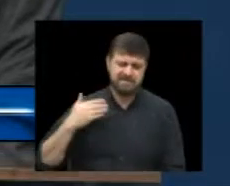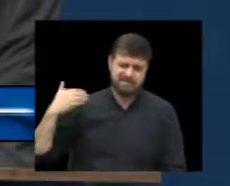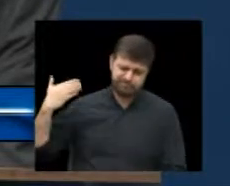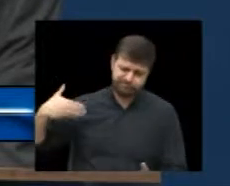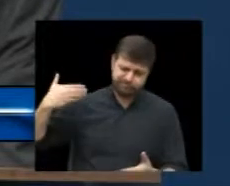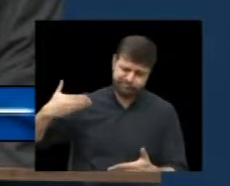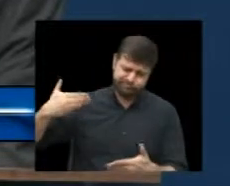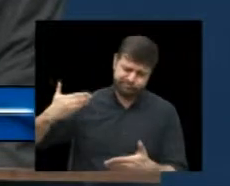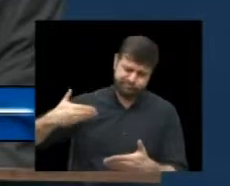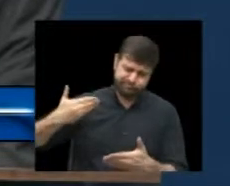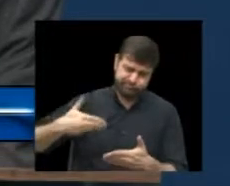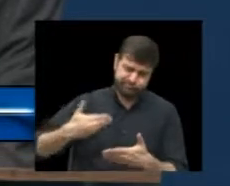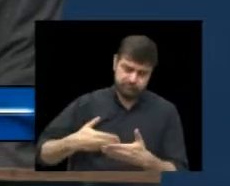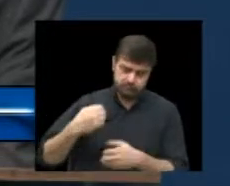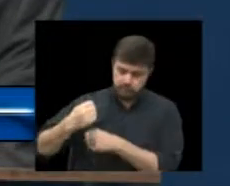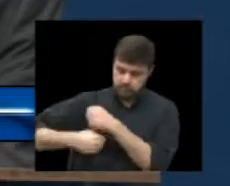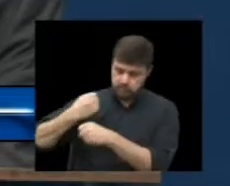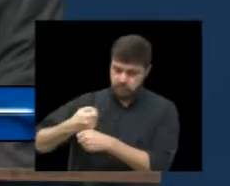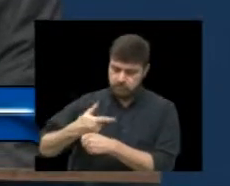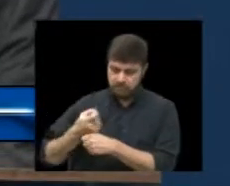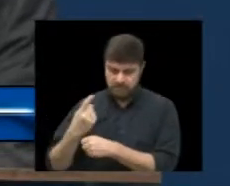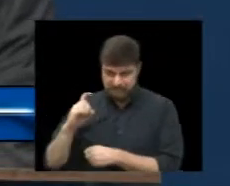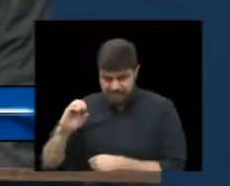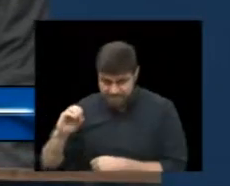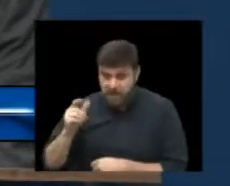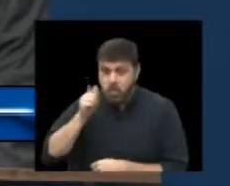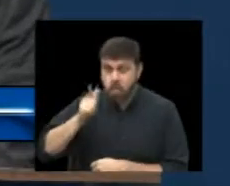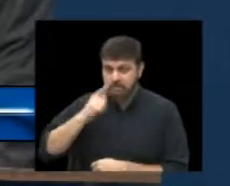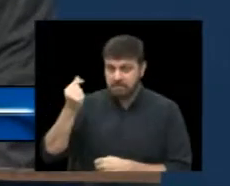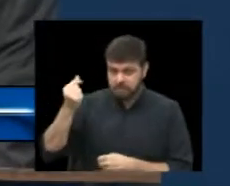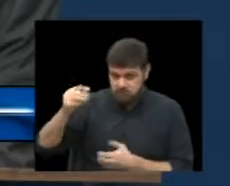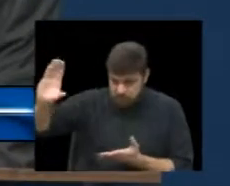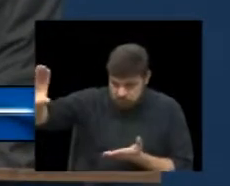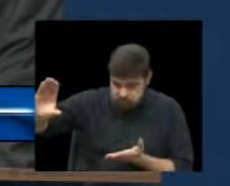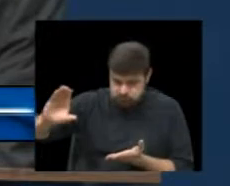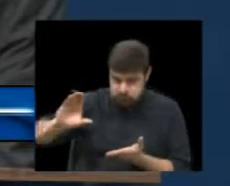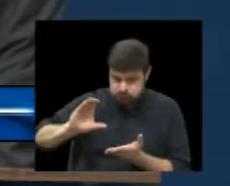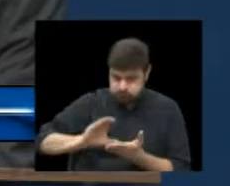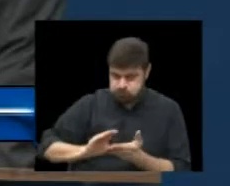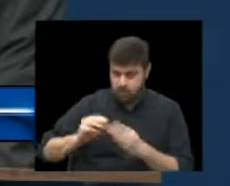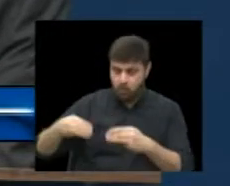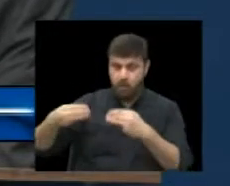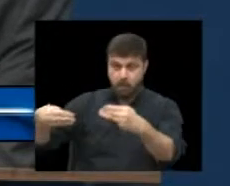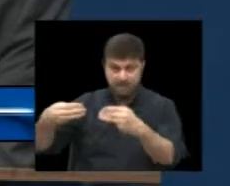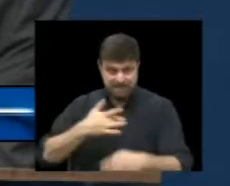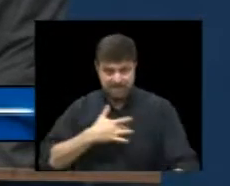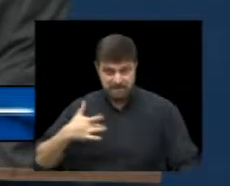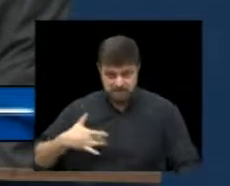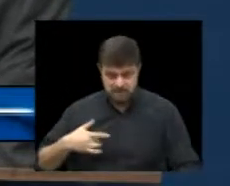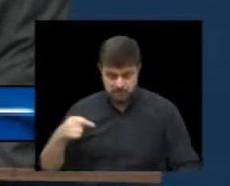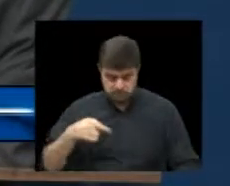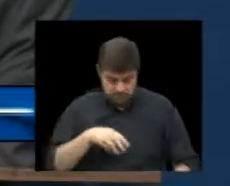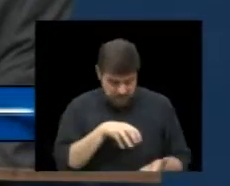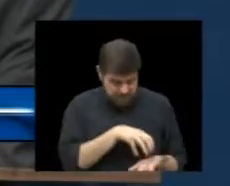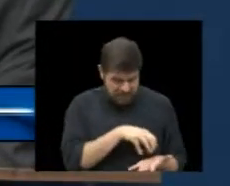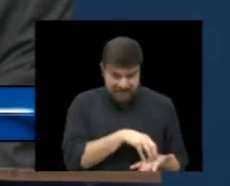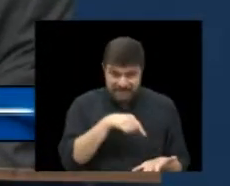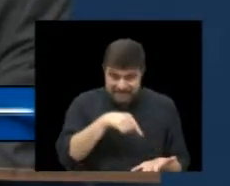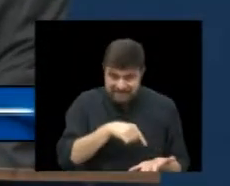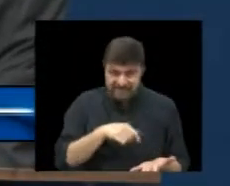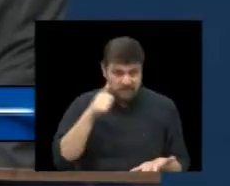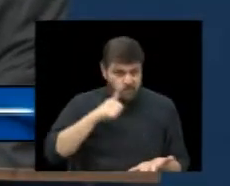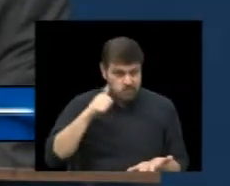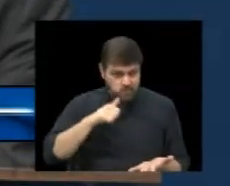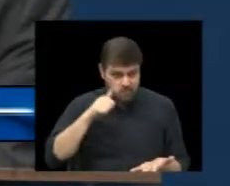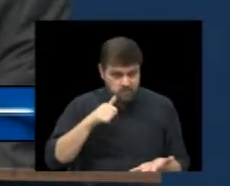história. Ele foi, em 2010, liberado o recurso via Ministério da Saúde. que era um instituto que ia funcionar como um centro de